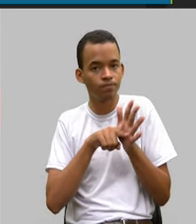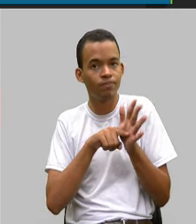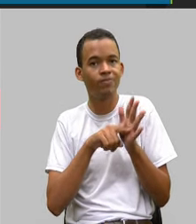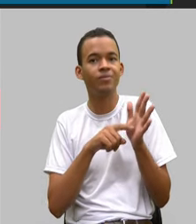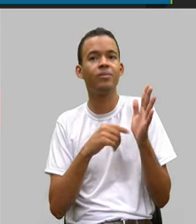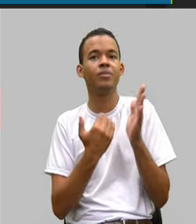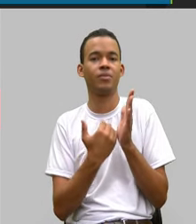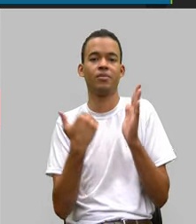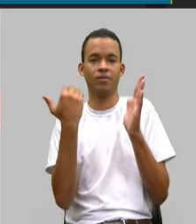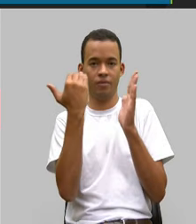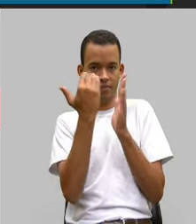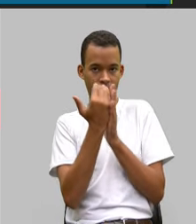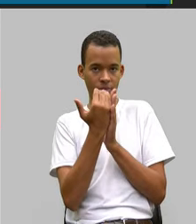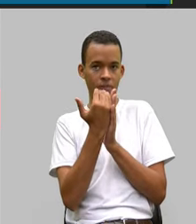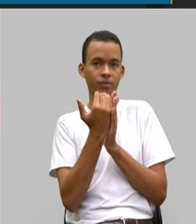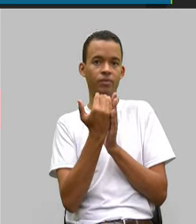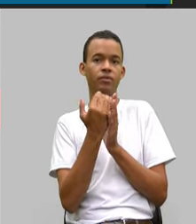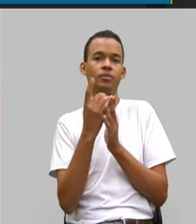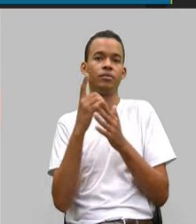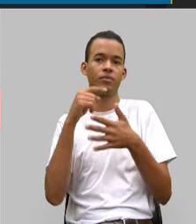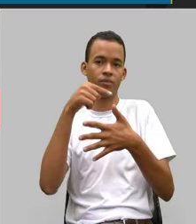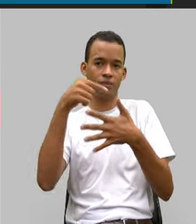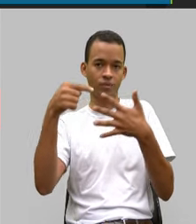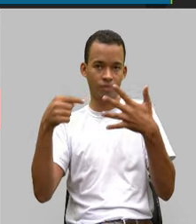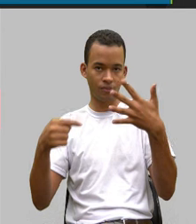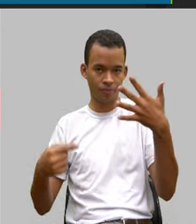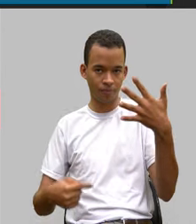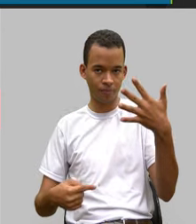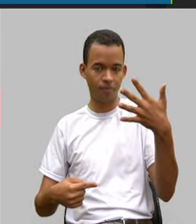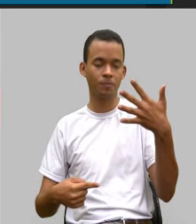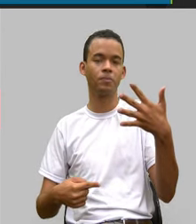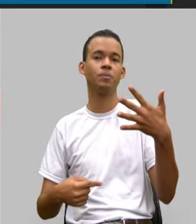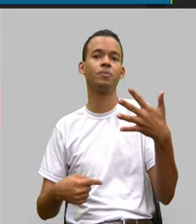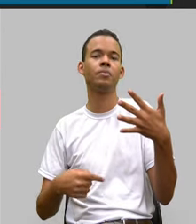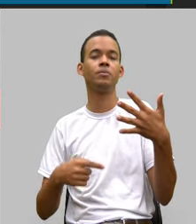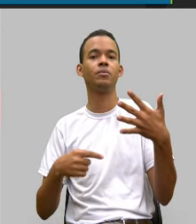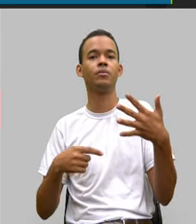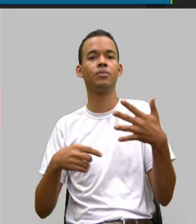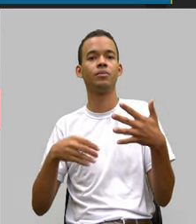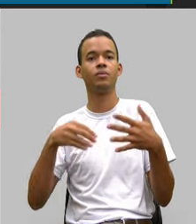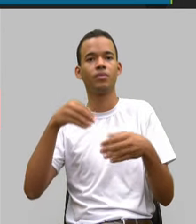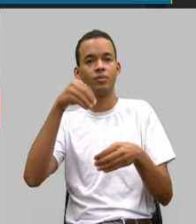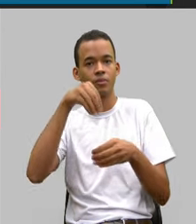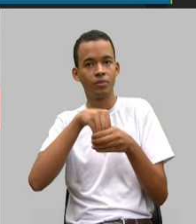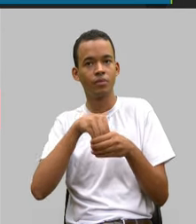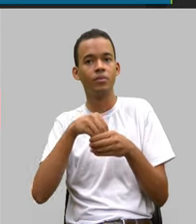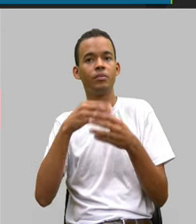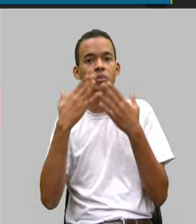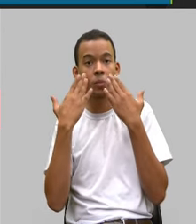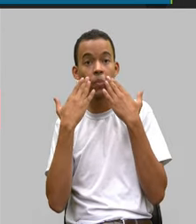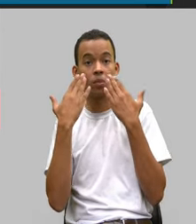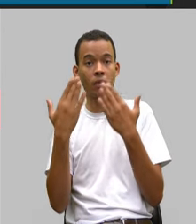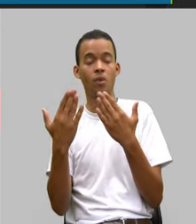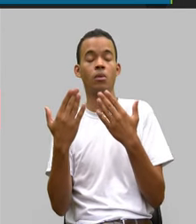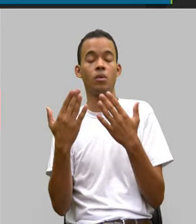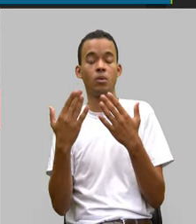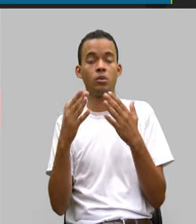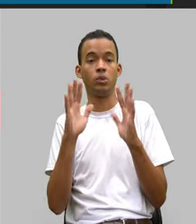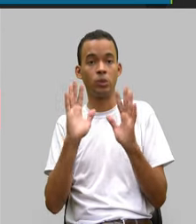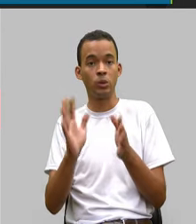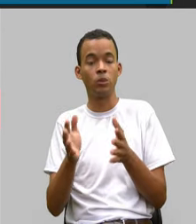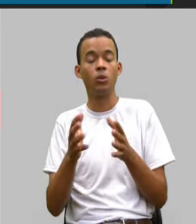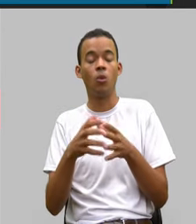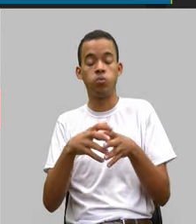temos eh entre as as patologias com evidências robustas né com evidência